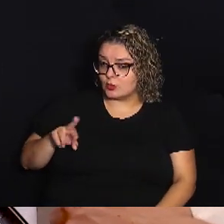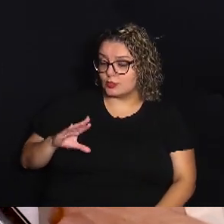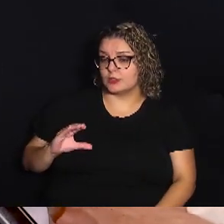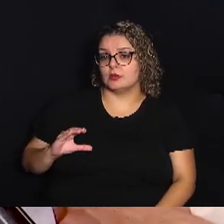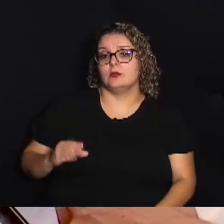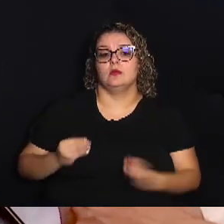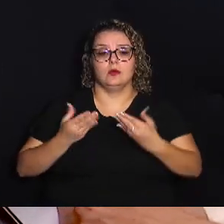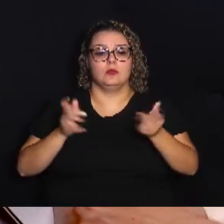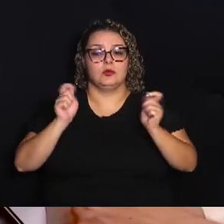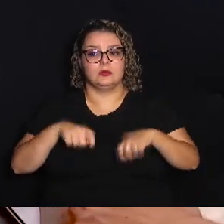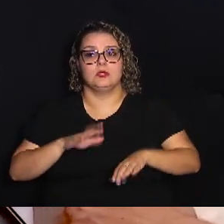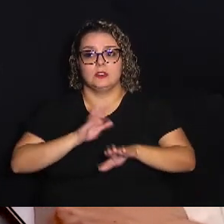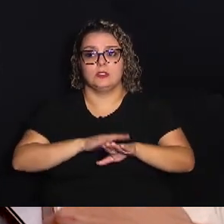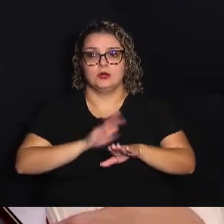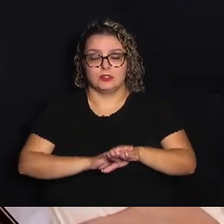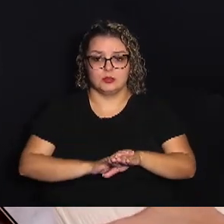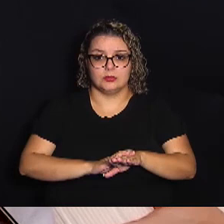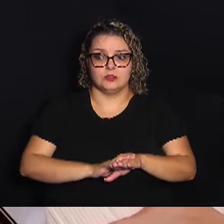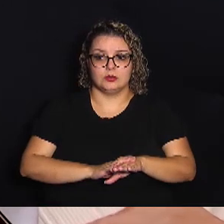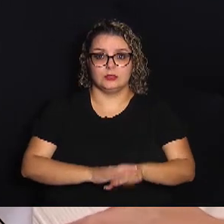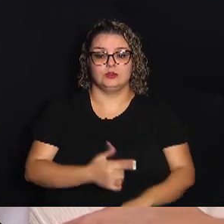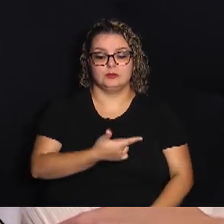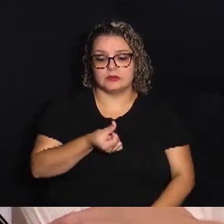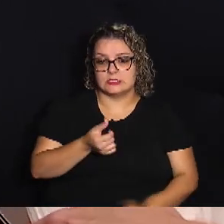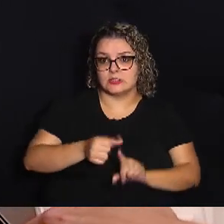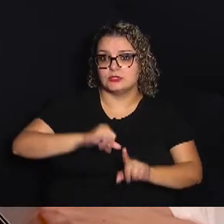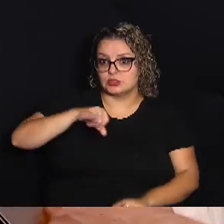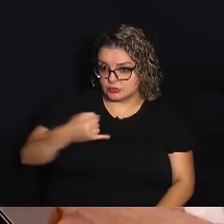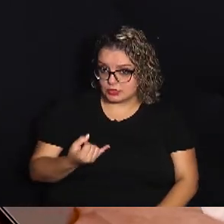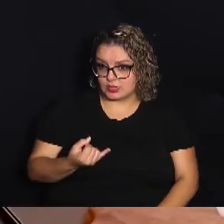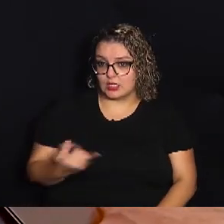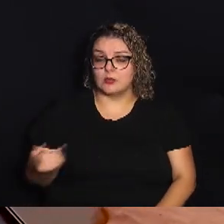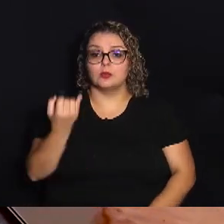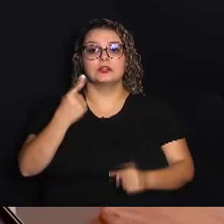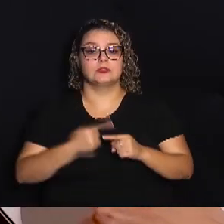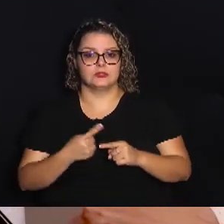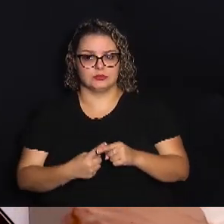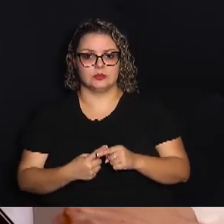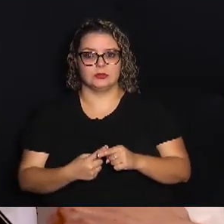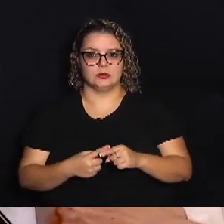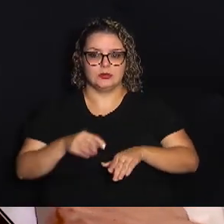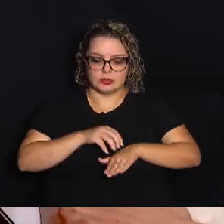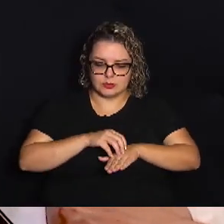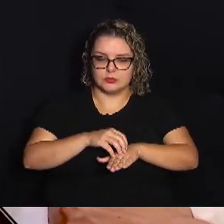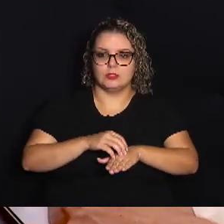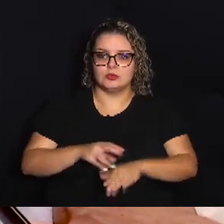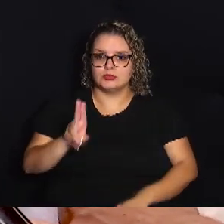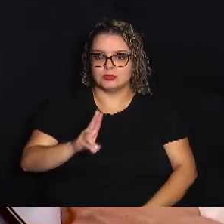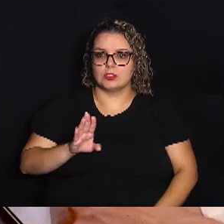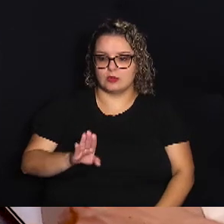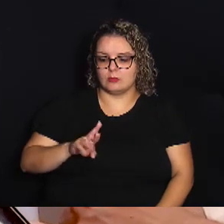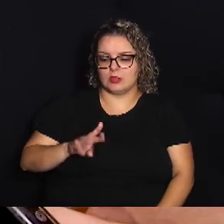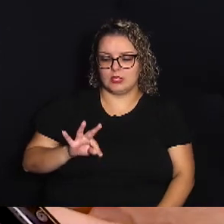possível fazer essa ativação a partir do de 26 de janeiro é importante porque além de ocupar de